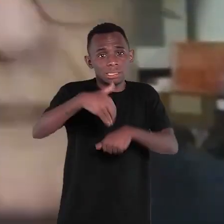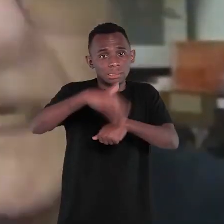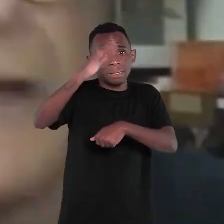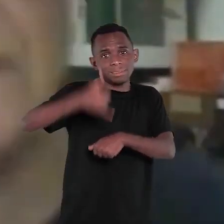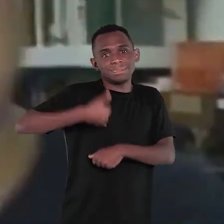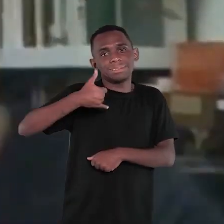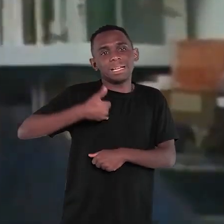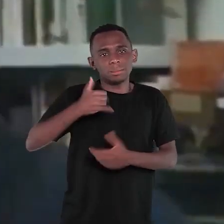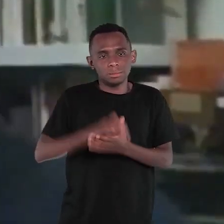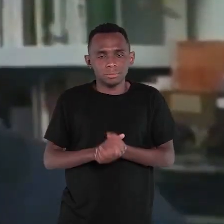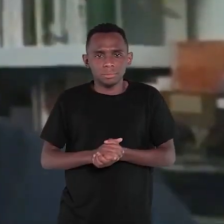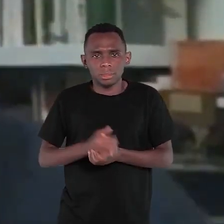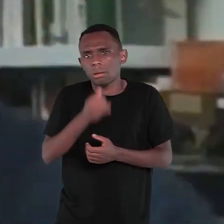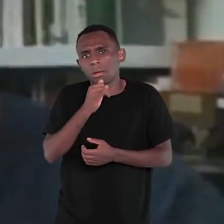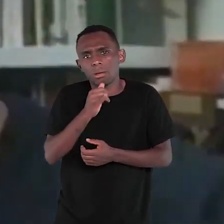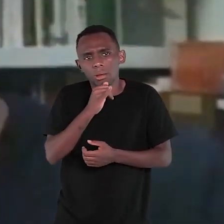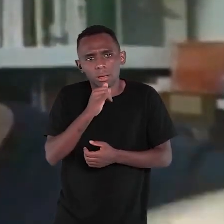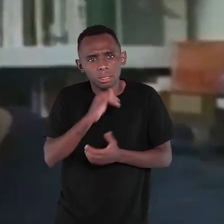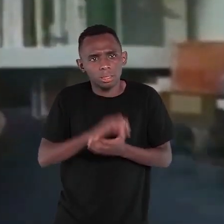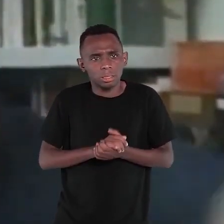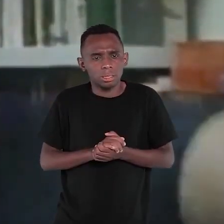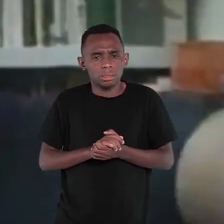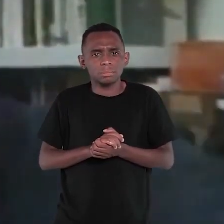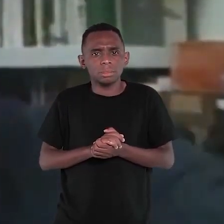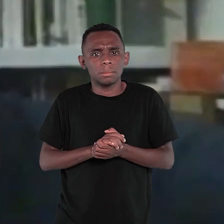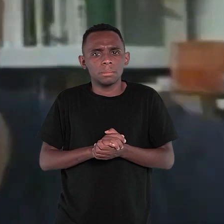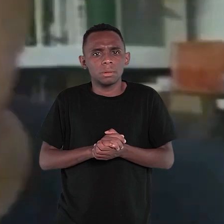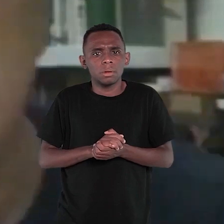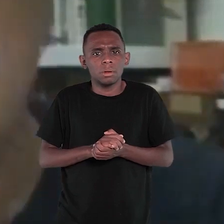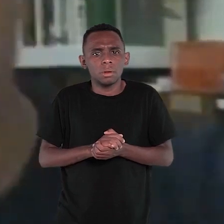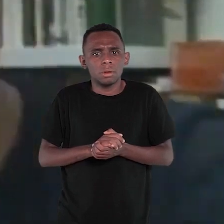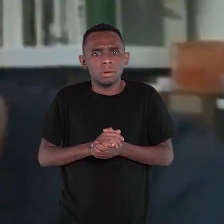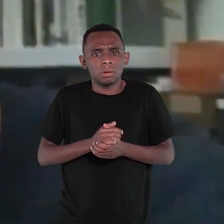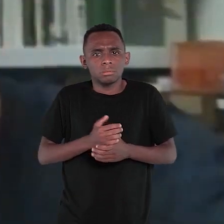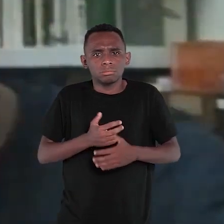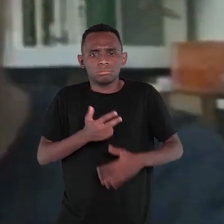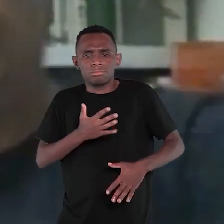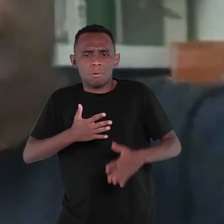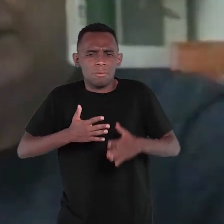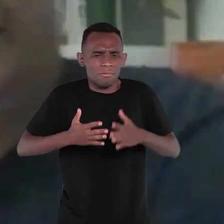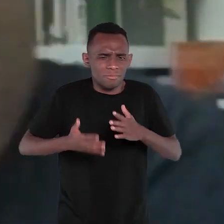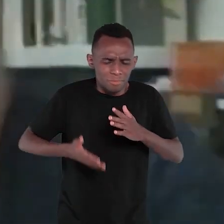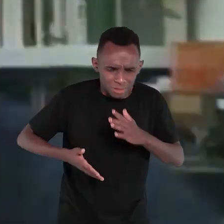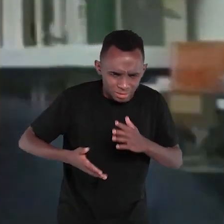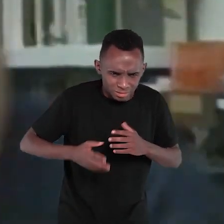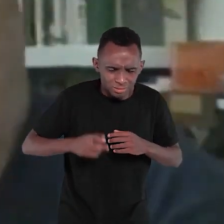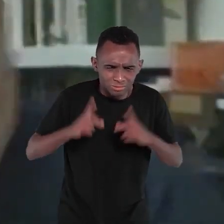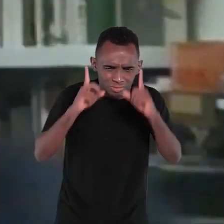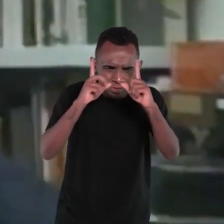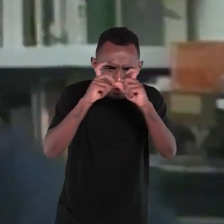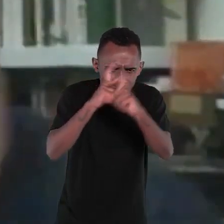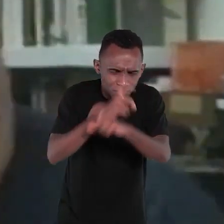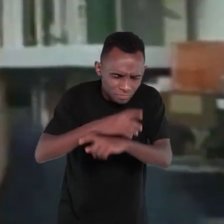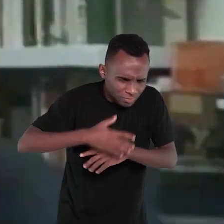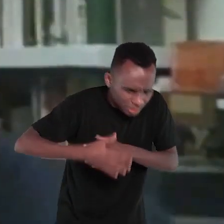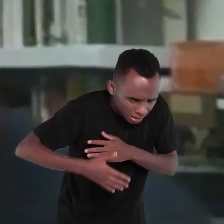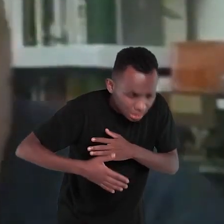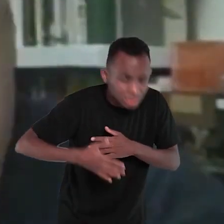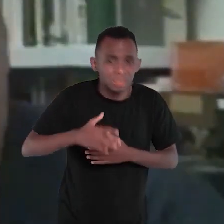mais 60, né? Então, por exemplo, tinha redutores de movimento, né? Então, quando você queria abaixar, o negócio